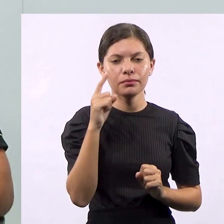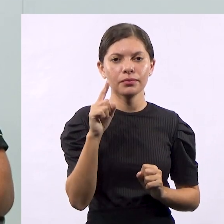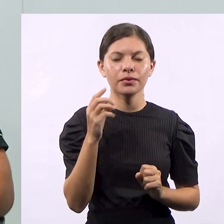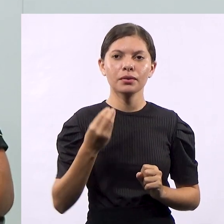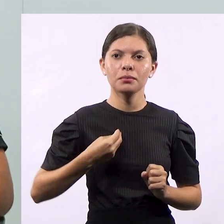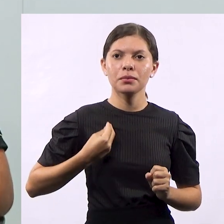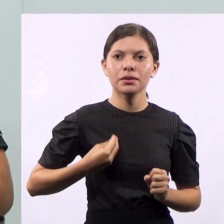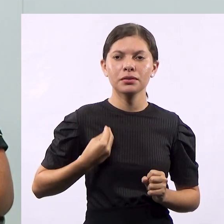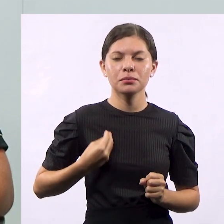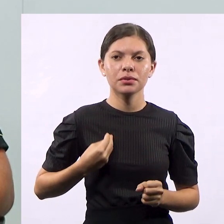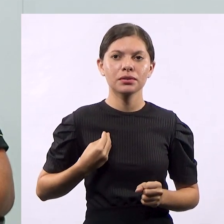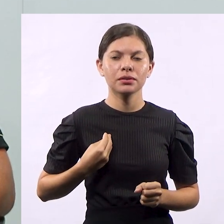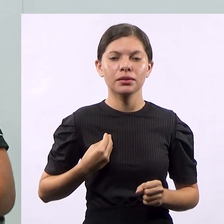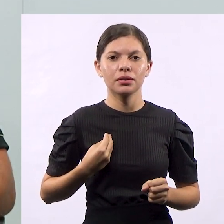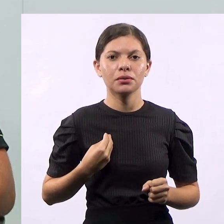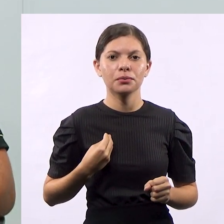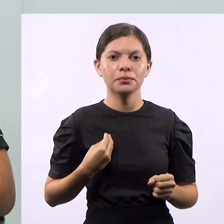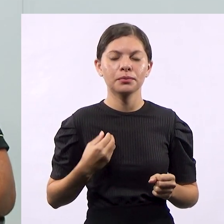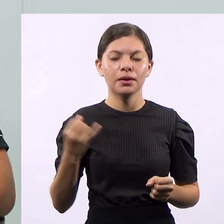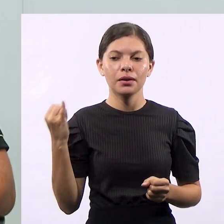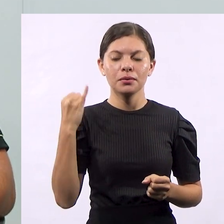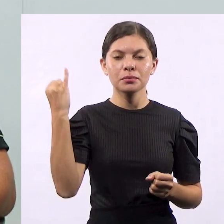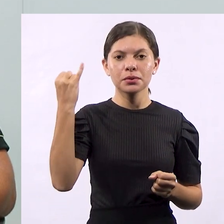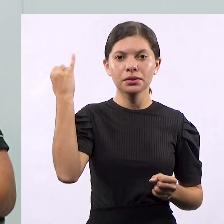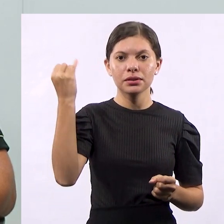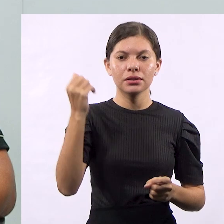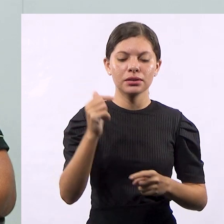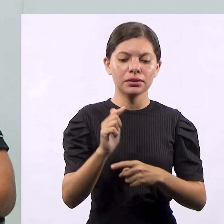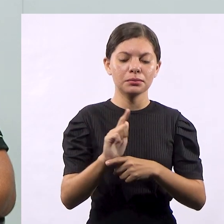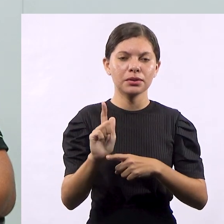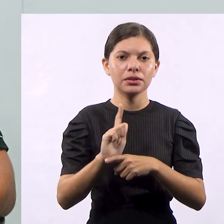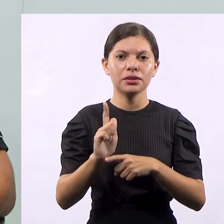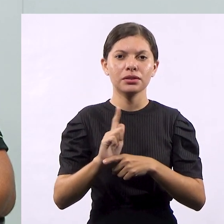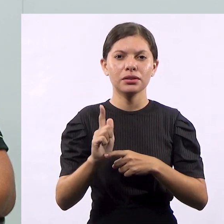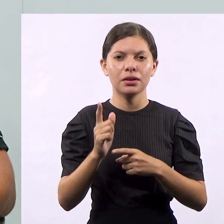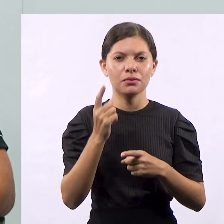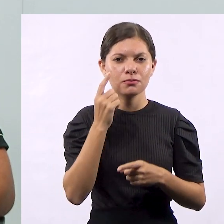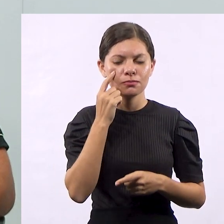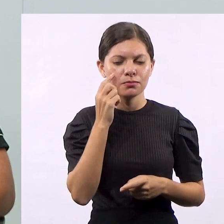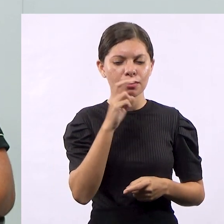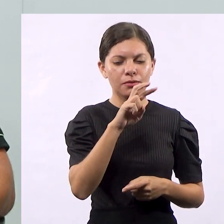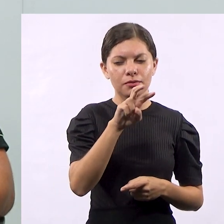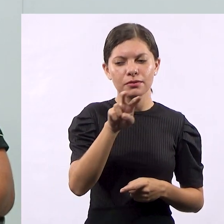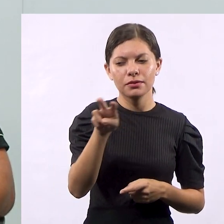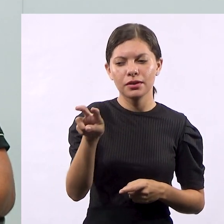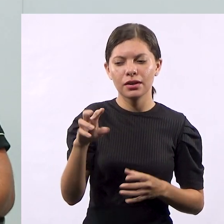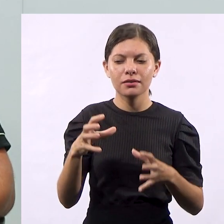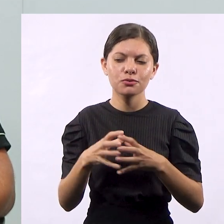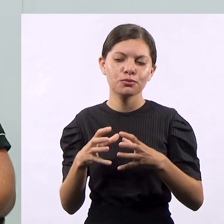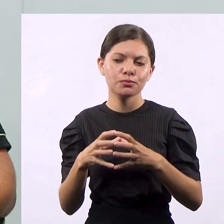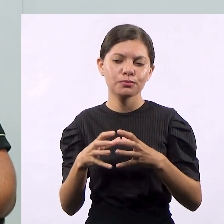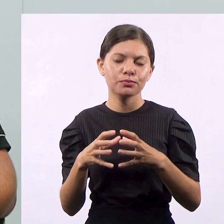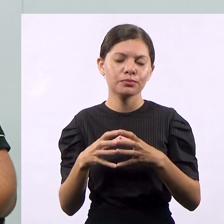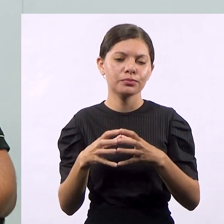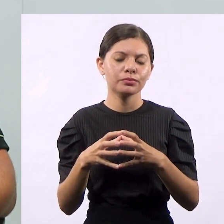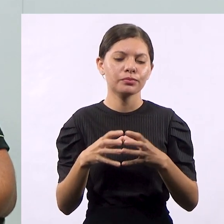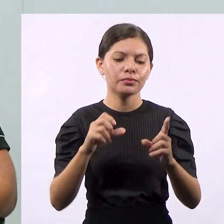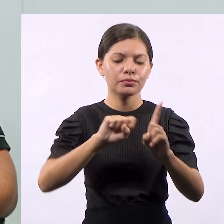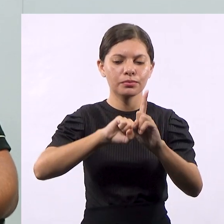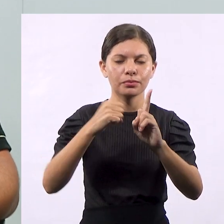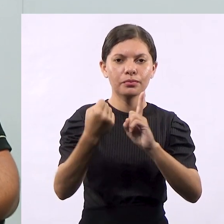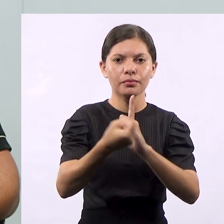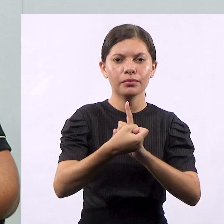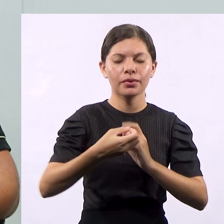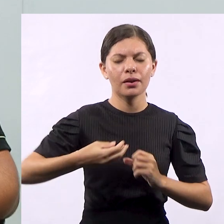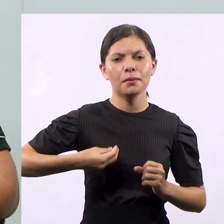Então, do ponto de vista da participação social, é extremamente relevante para a gestão escolar que você observe como esses grupos, né, como